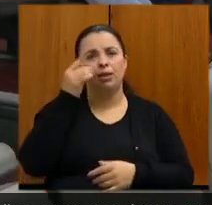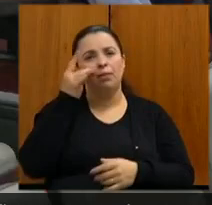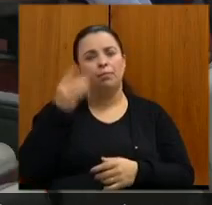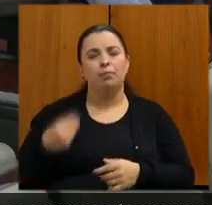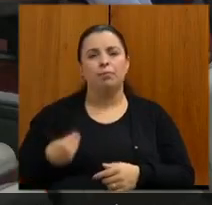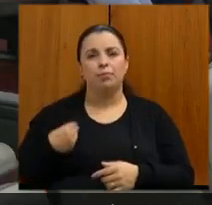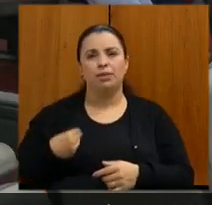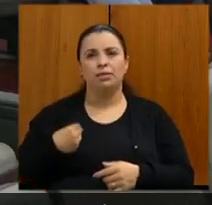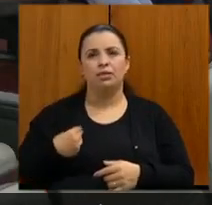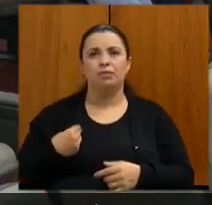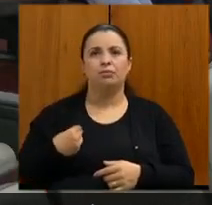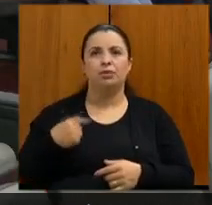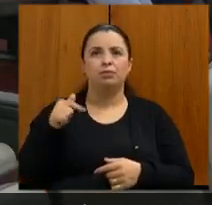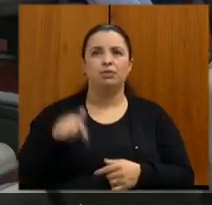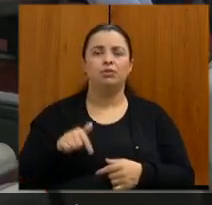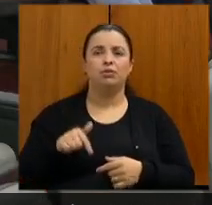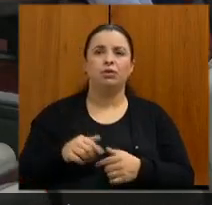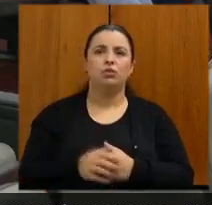vocês